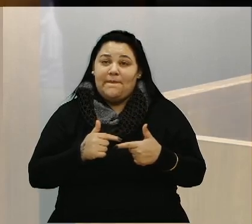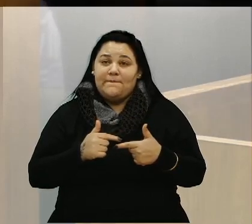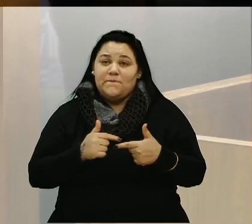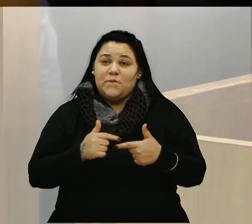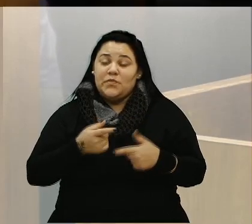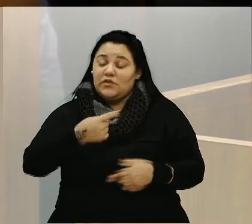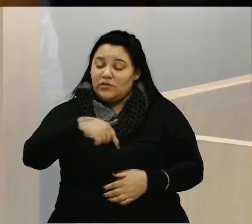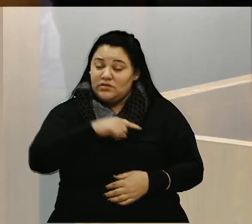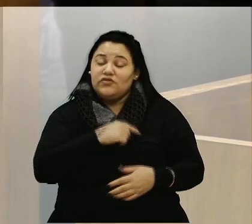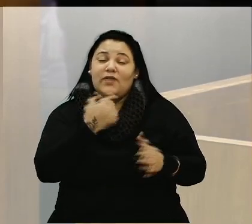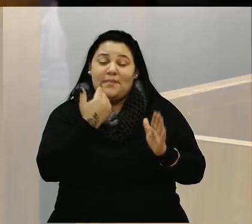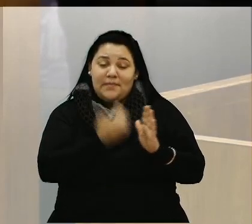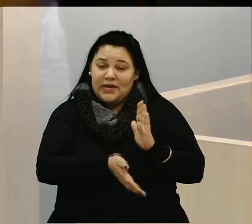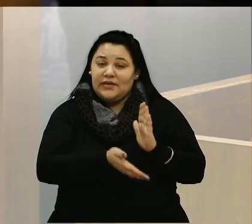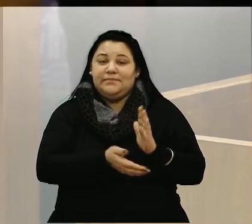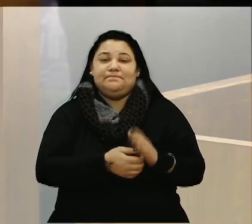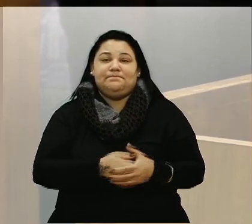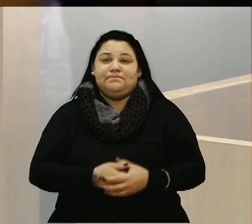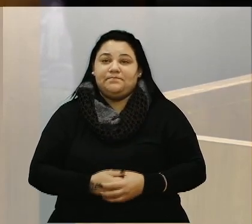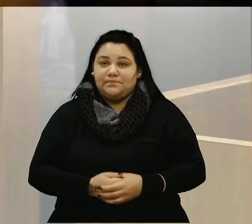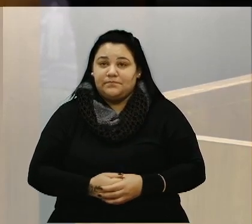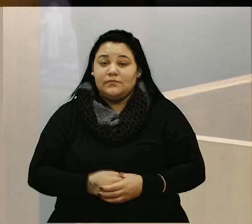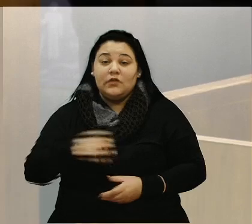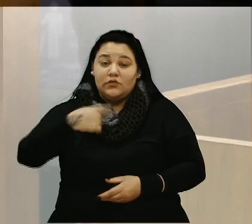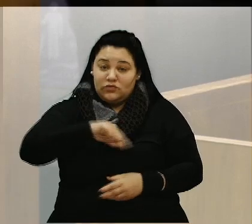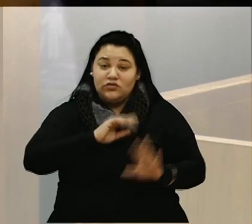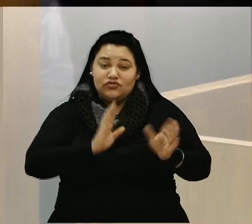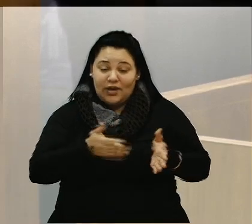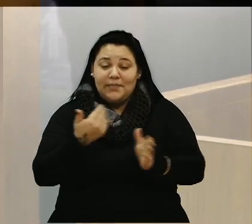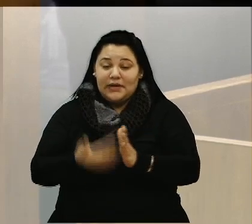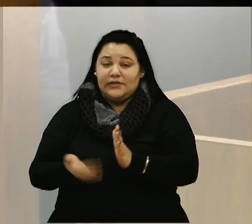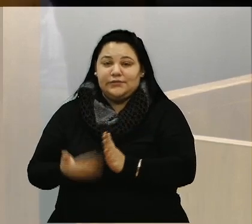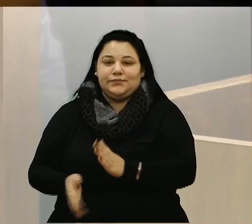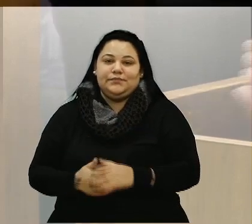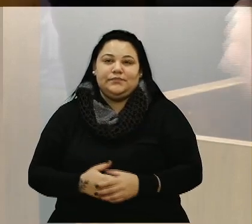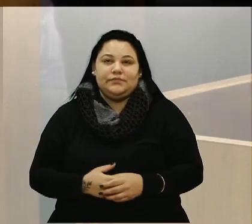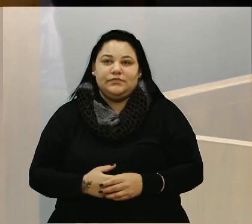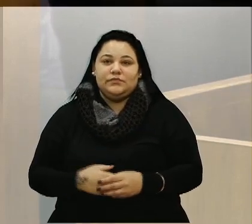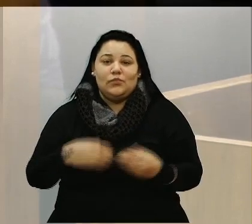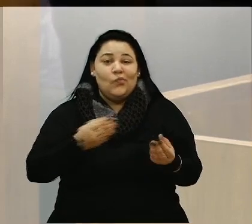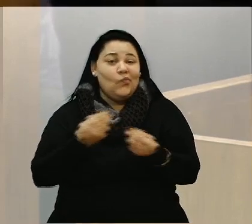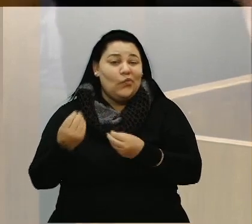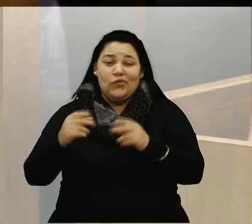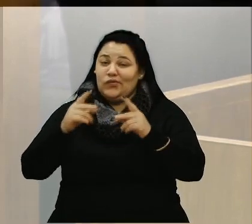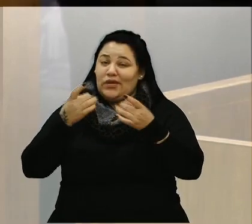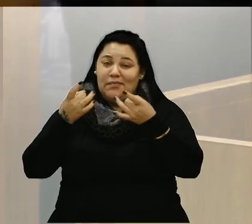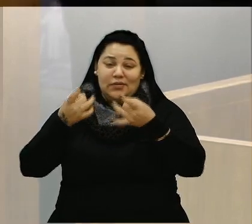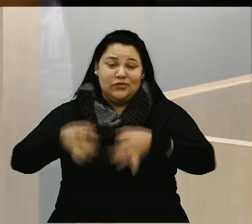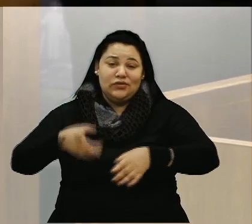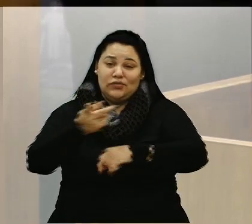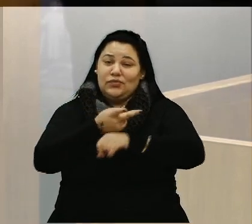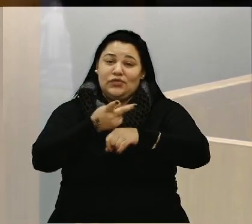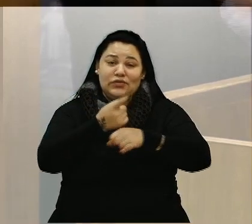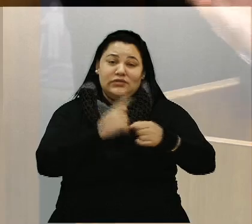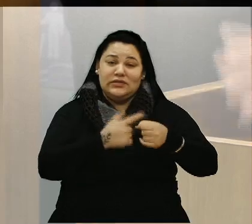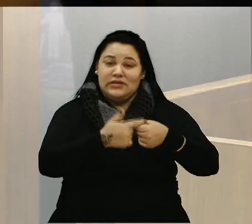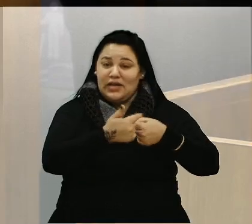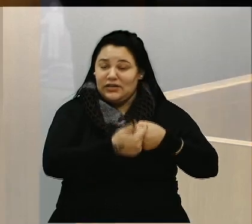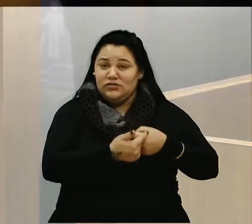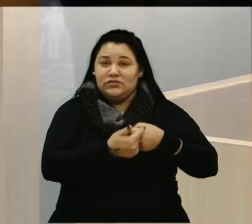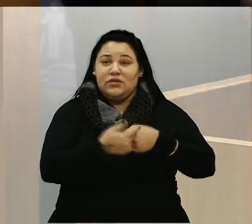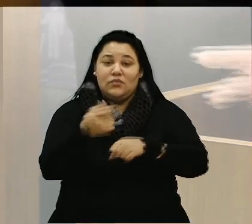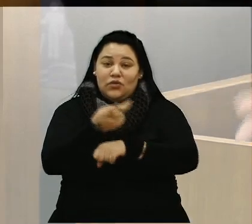nós vamos perder essa gente. Nós já estamos perdendo. Que muitos estão abandonando e procurando a cidade, procurando emprego